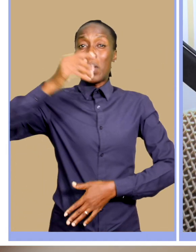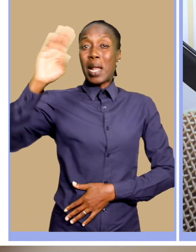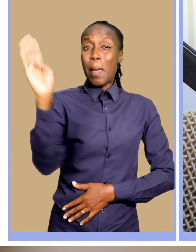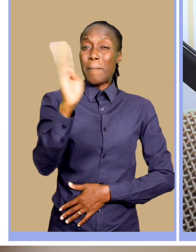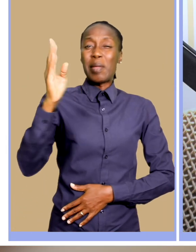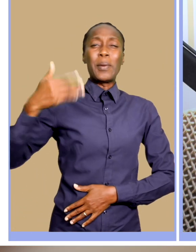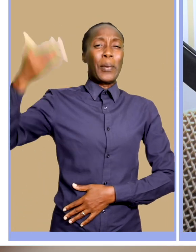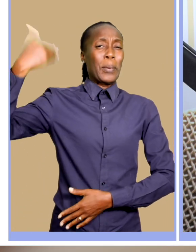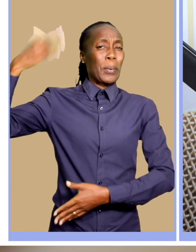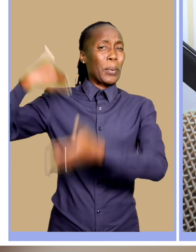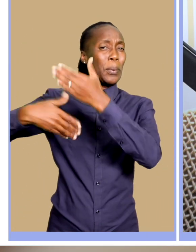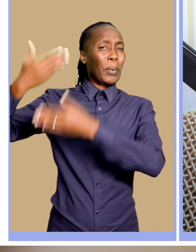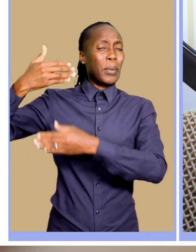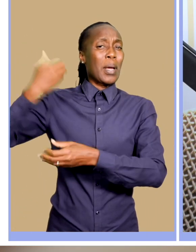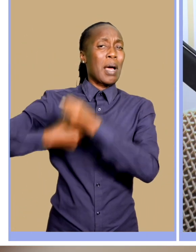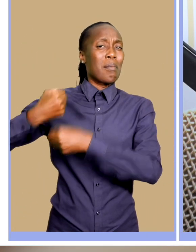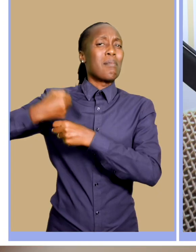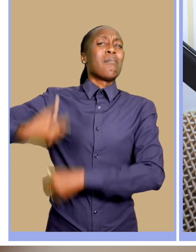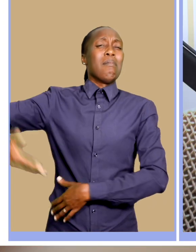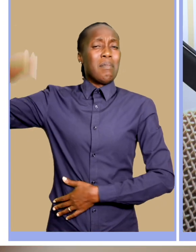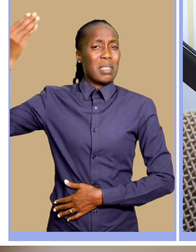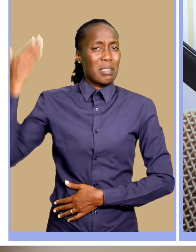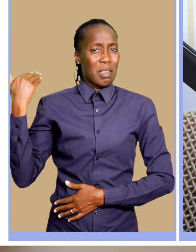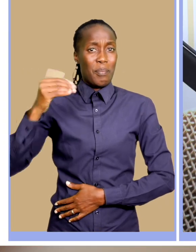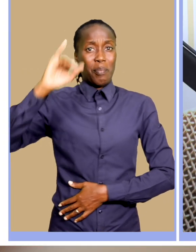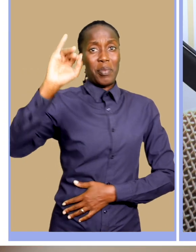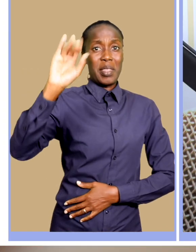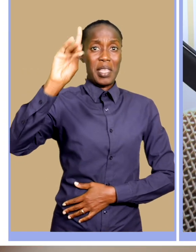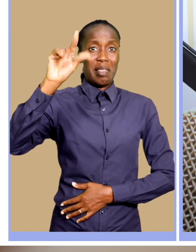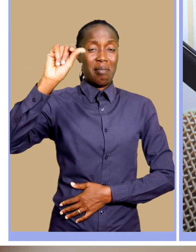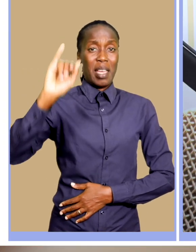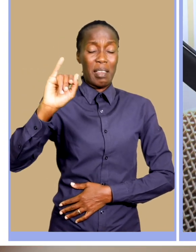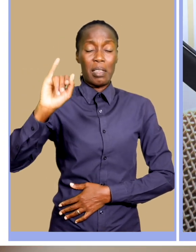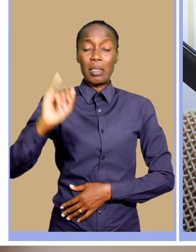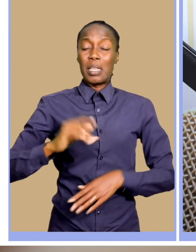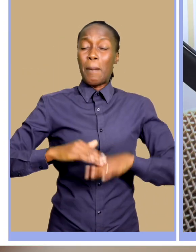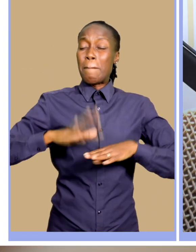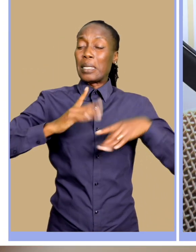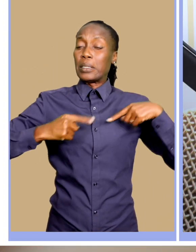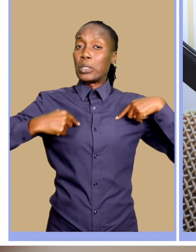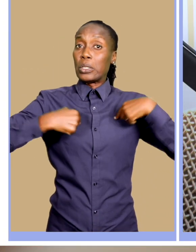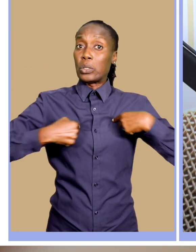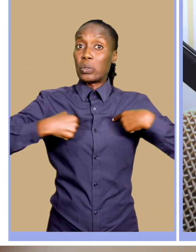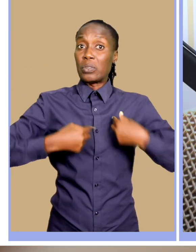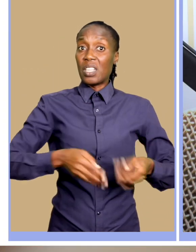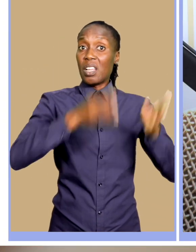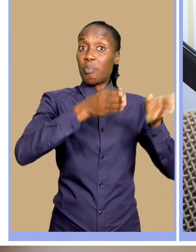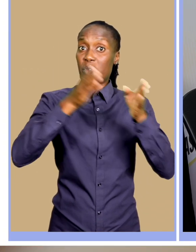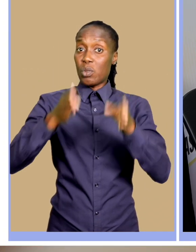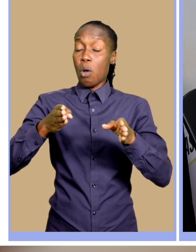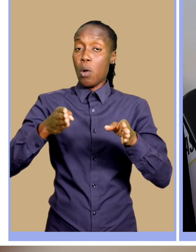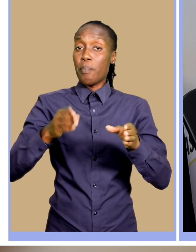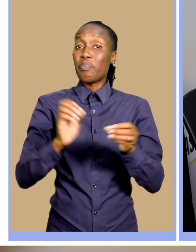como Sistema Nacional de Saúde para abordar diferentes cenários e diferentes níveis de